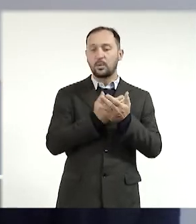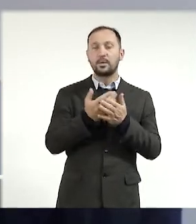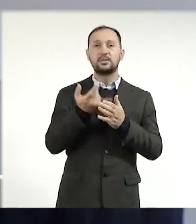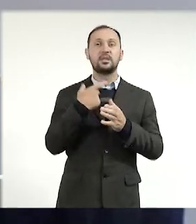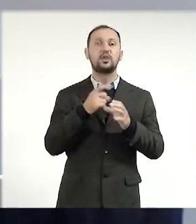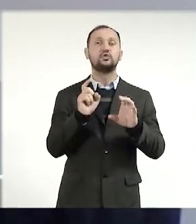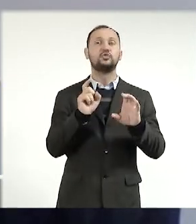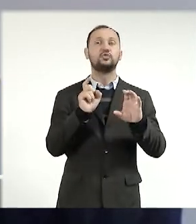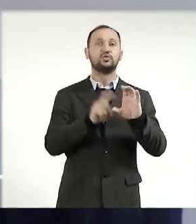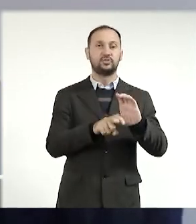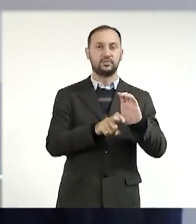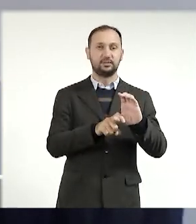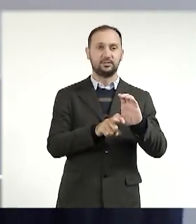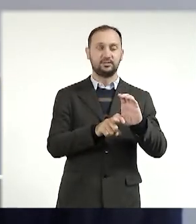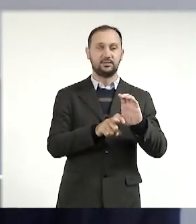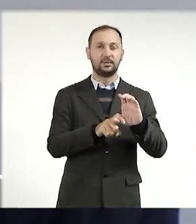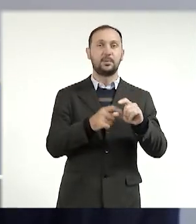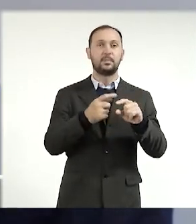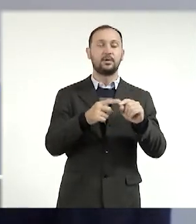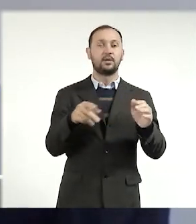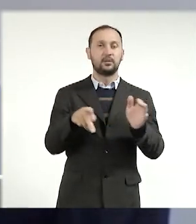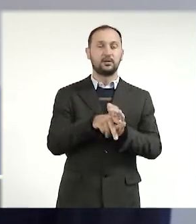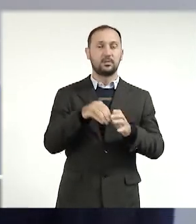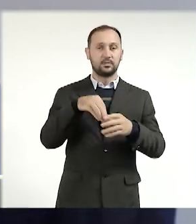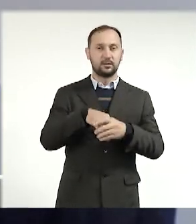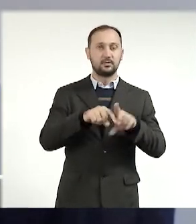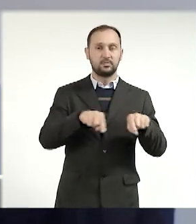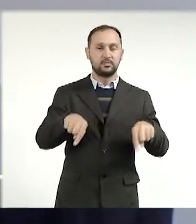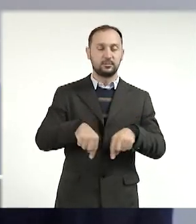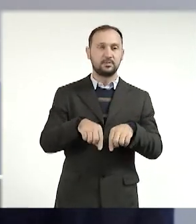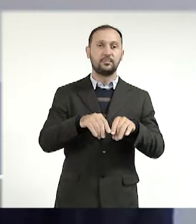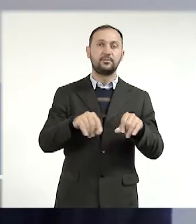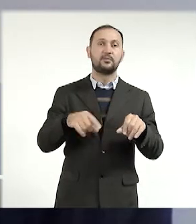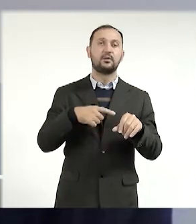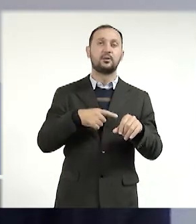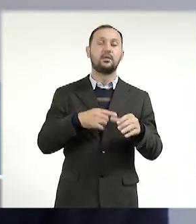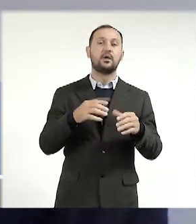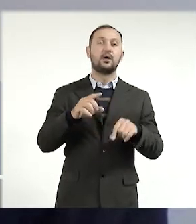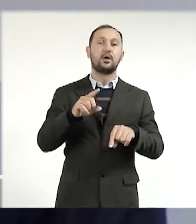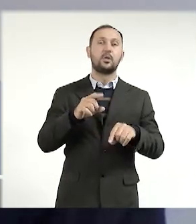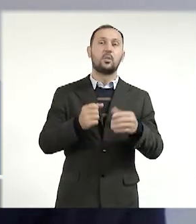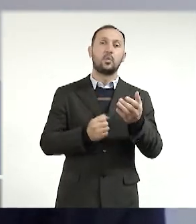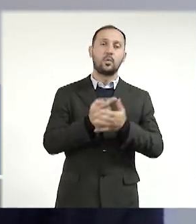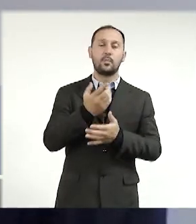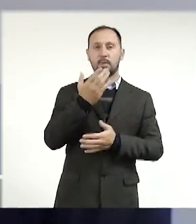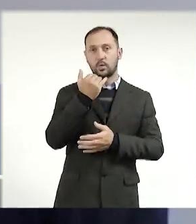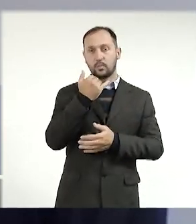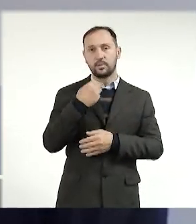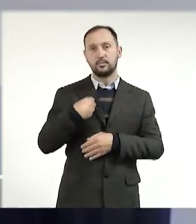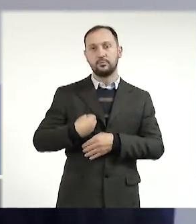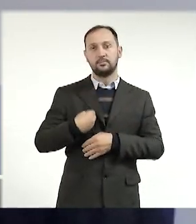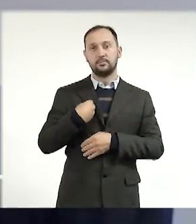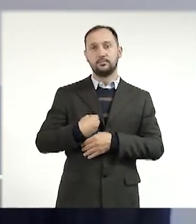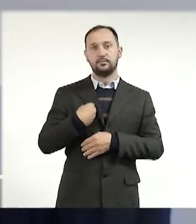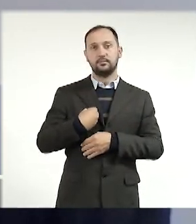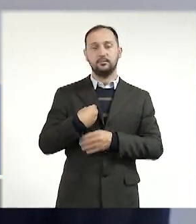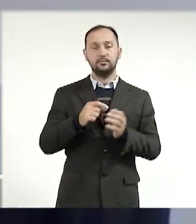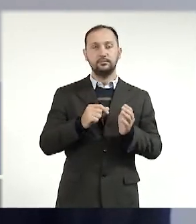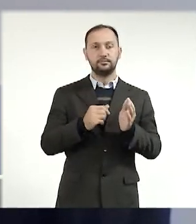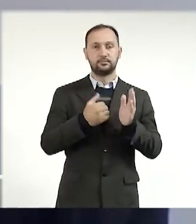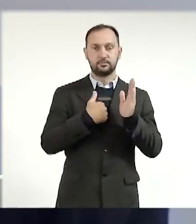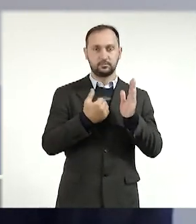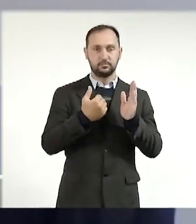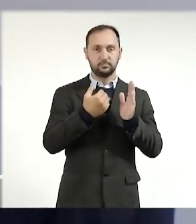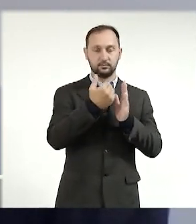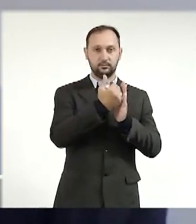e acabam se endividando, porque ali mesmo, na propriedade rural, eles adquirem os alimentos para